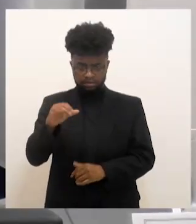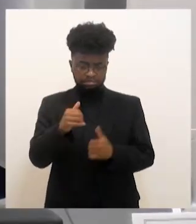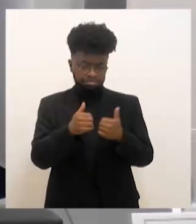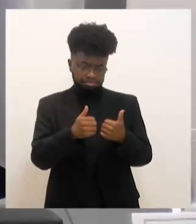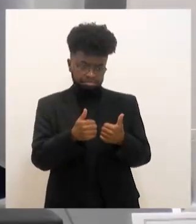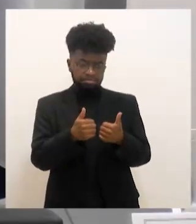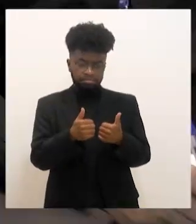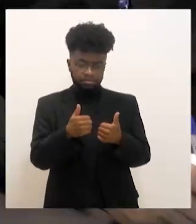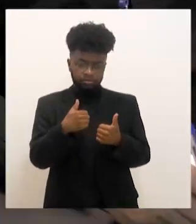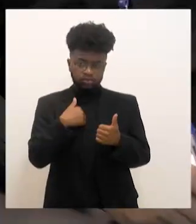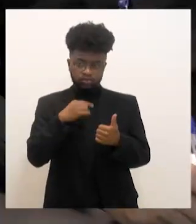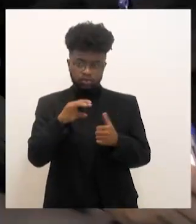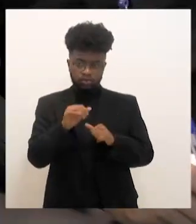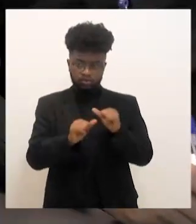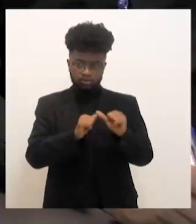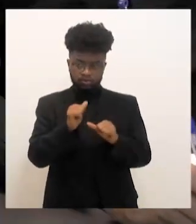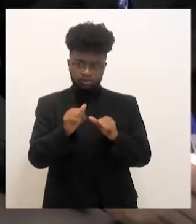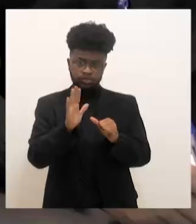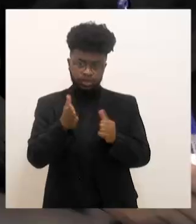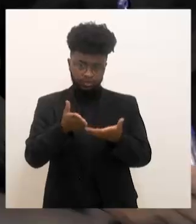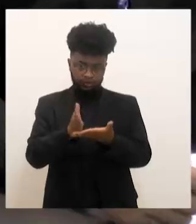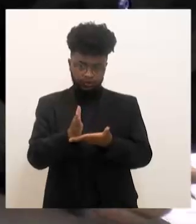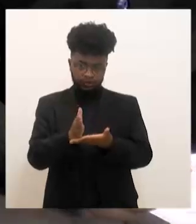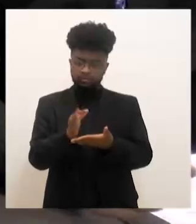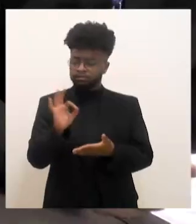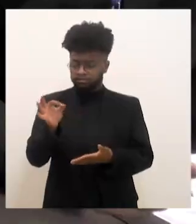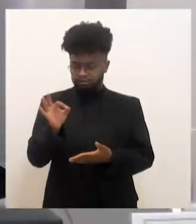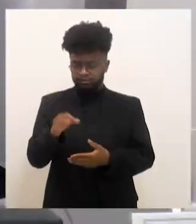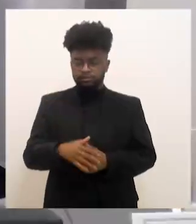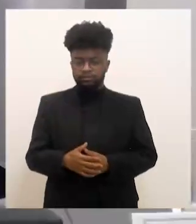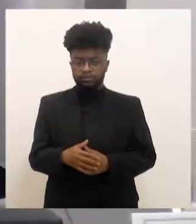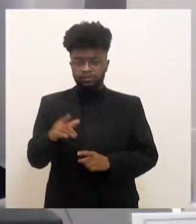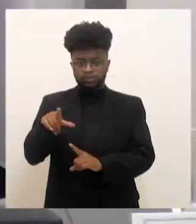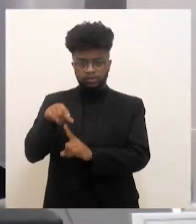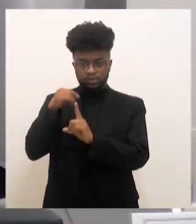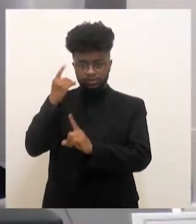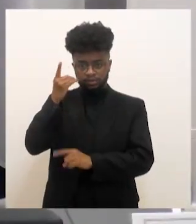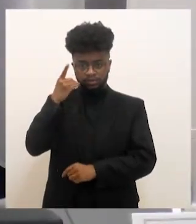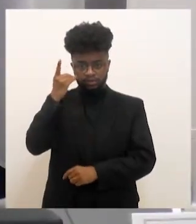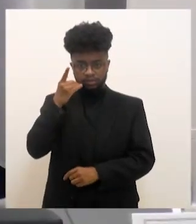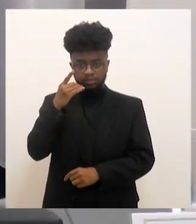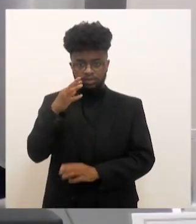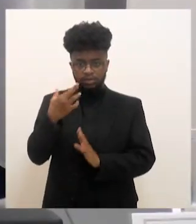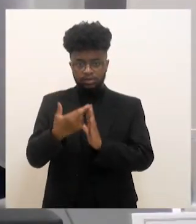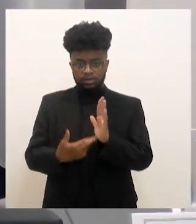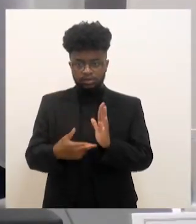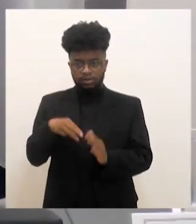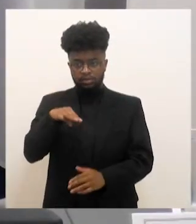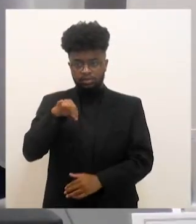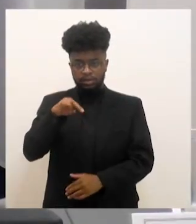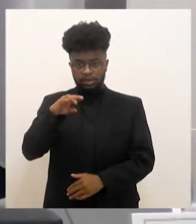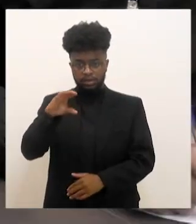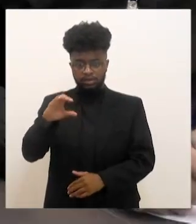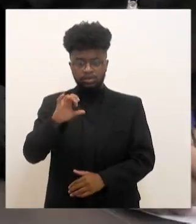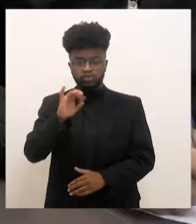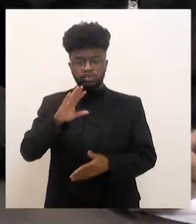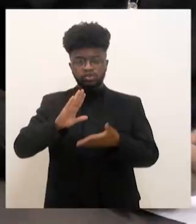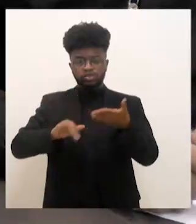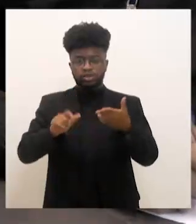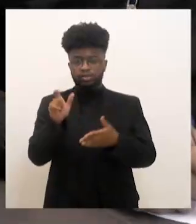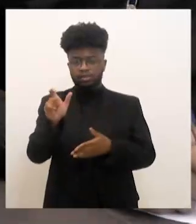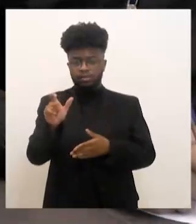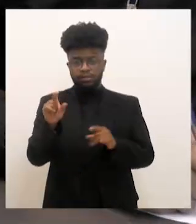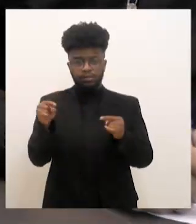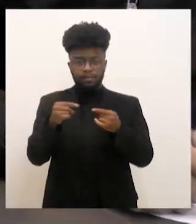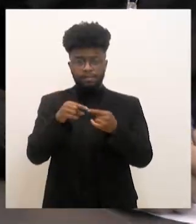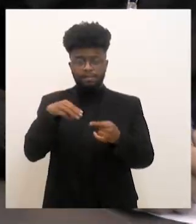só essa modificação. Então, tá Mas já aprovado, né? Já aprovado, está designado o relator. A gente suprime só essa expressão de